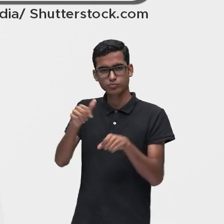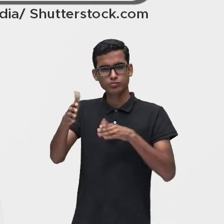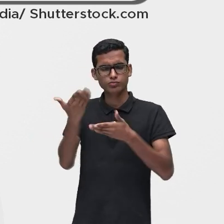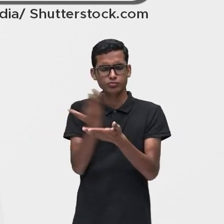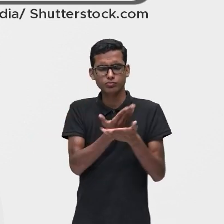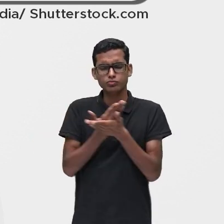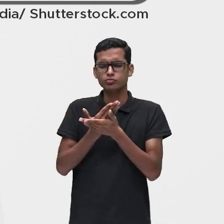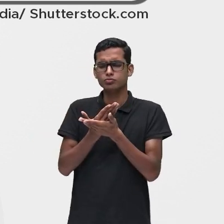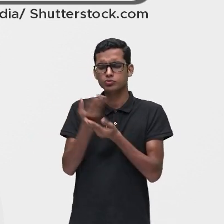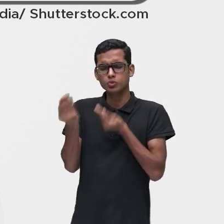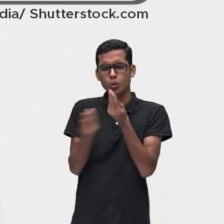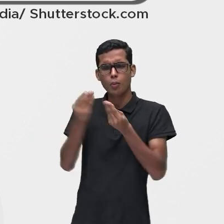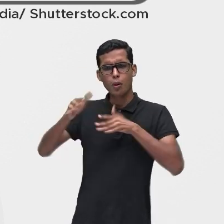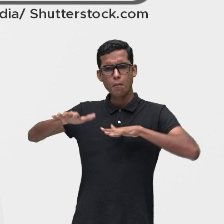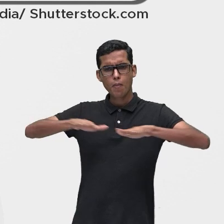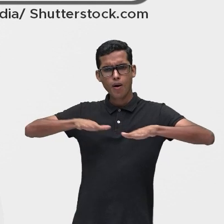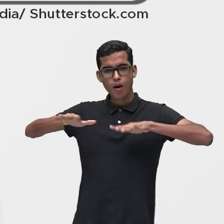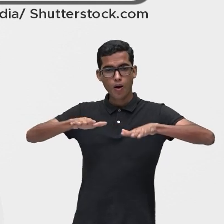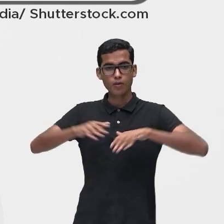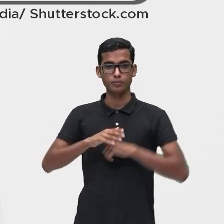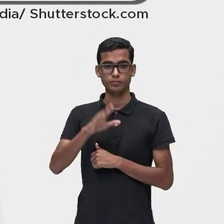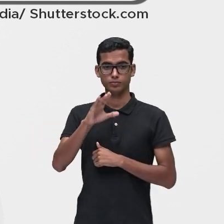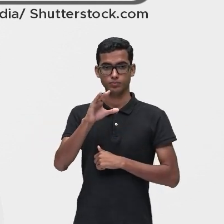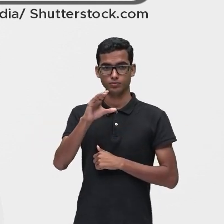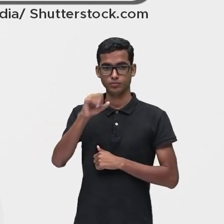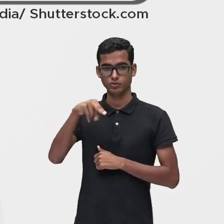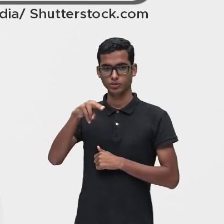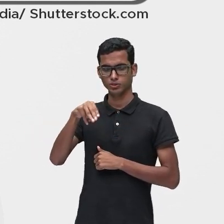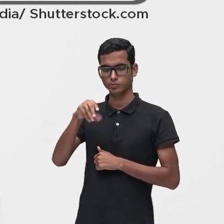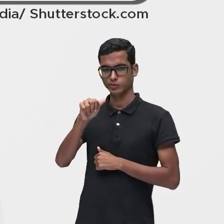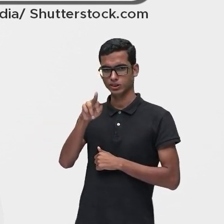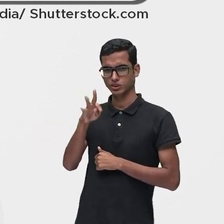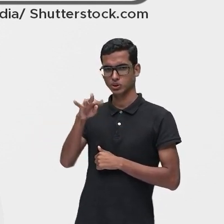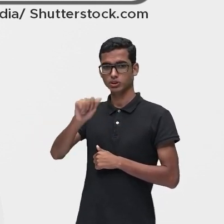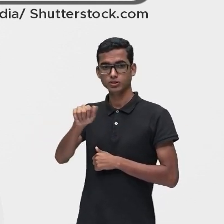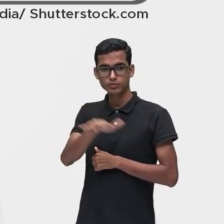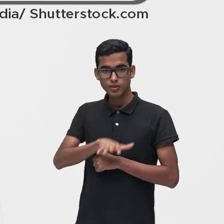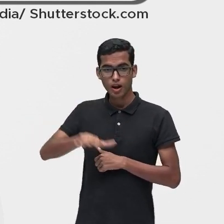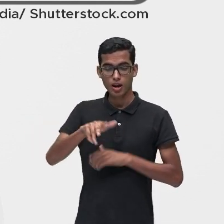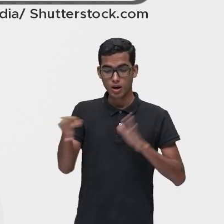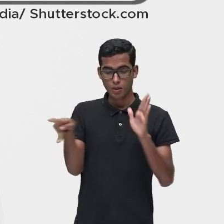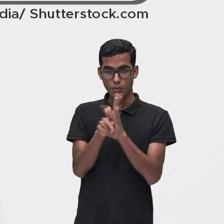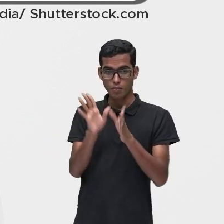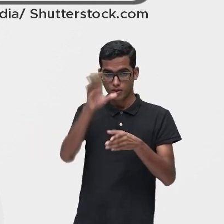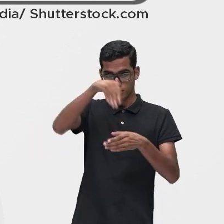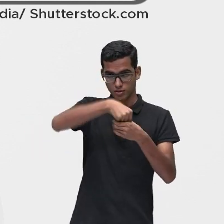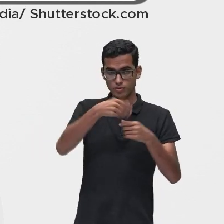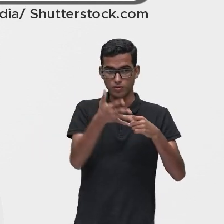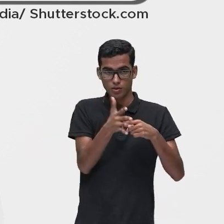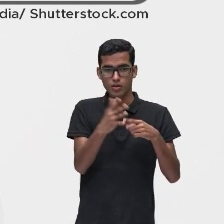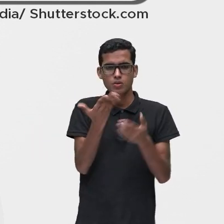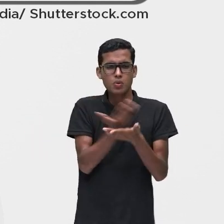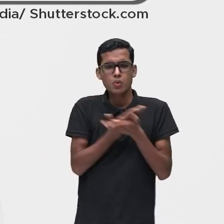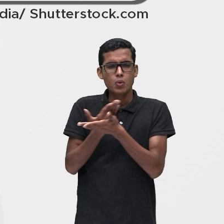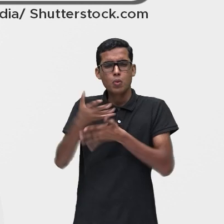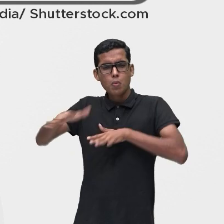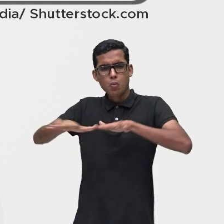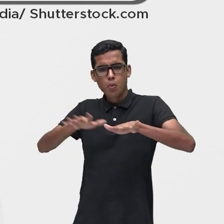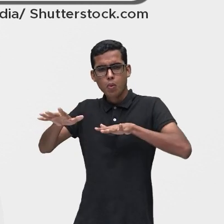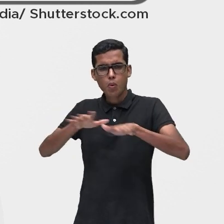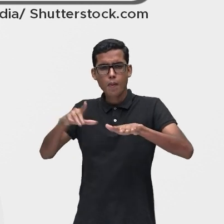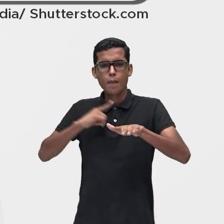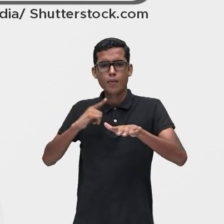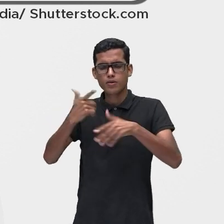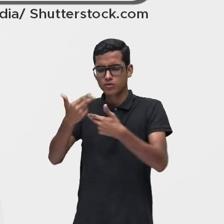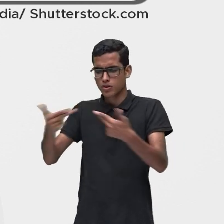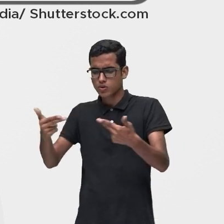movimento. Cinemática é a área da mecânica que estuda o movimento dos corpos sem